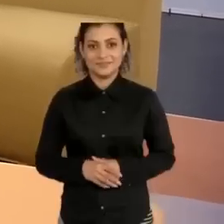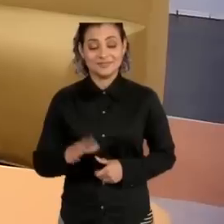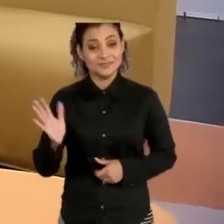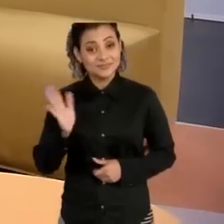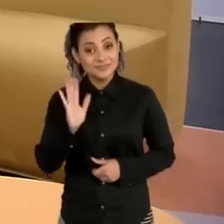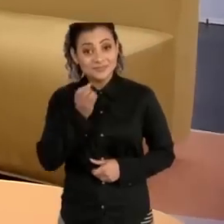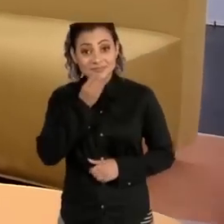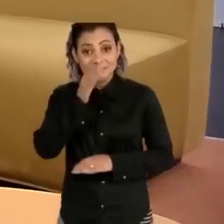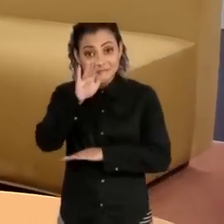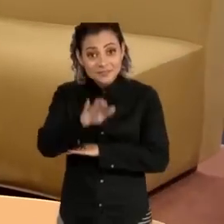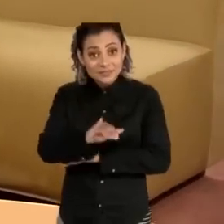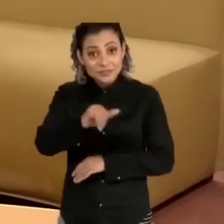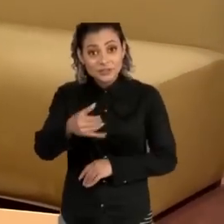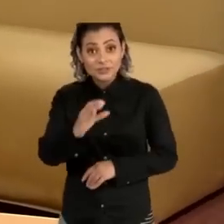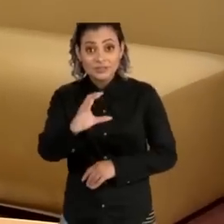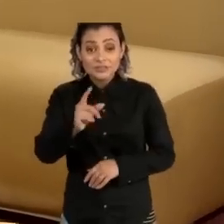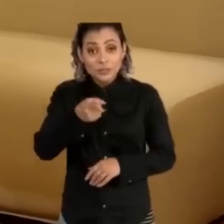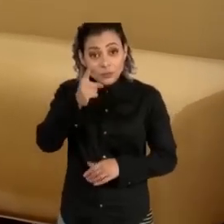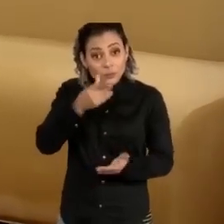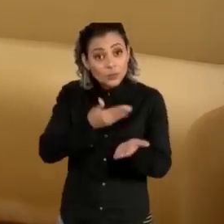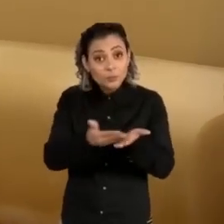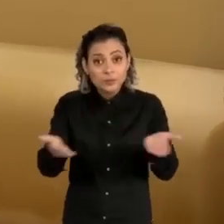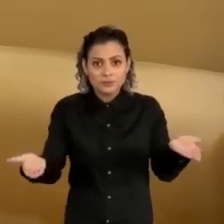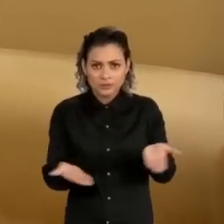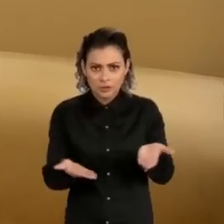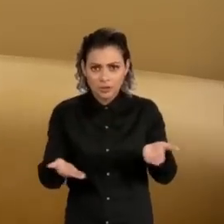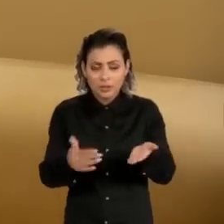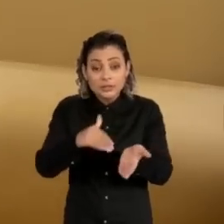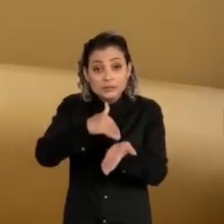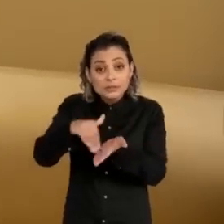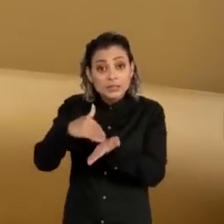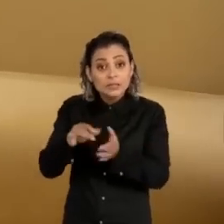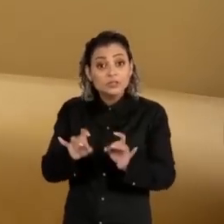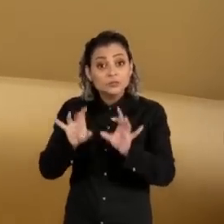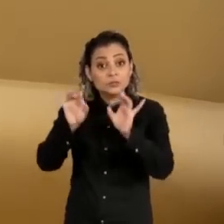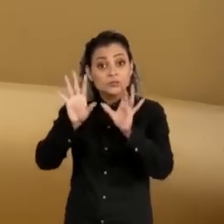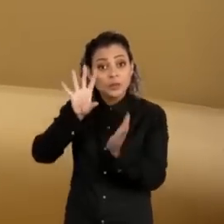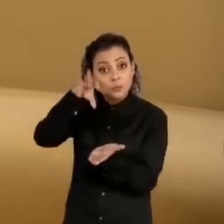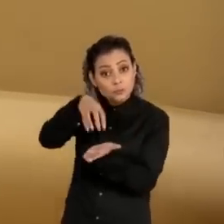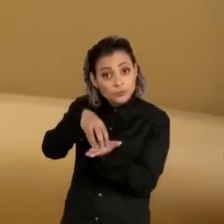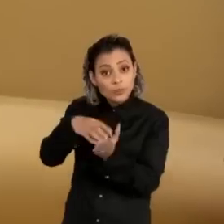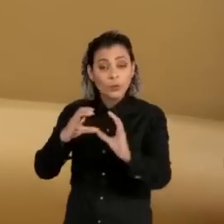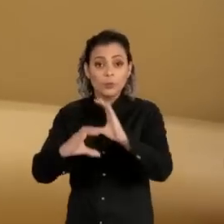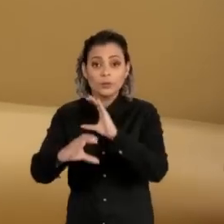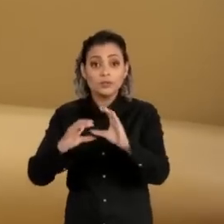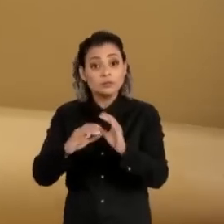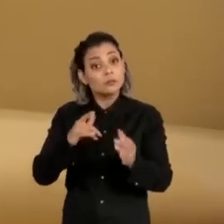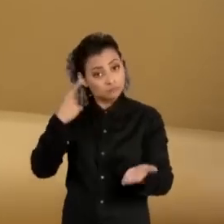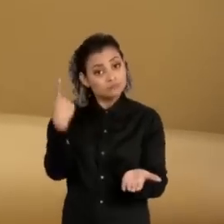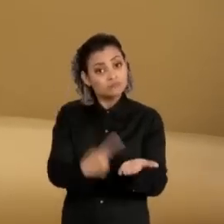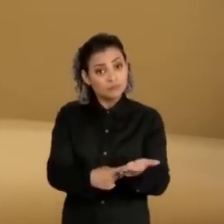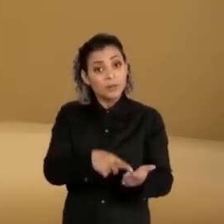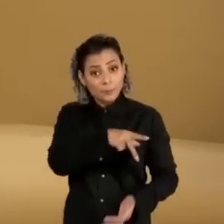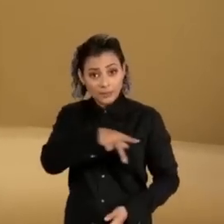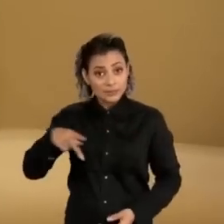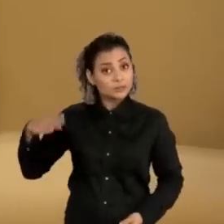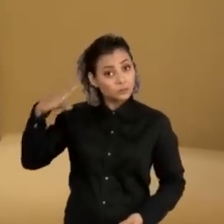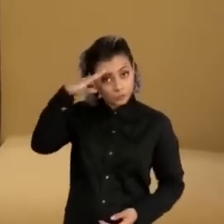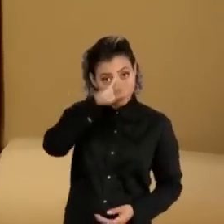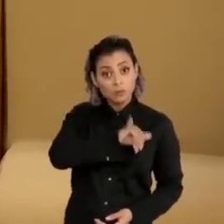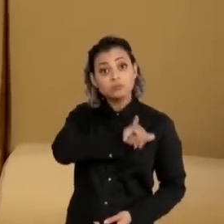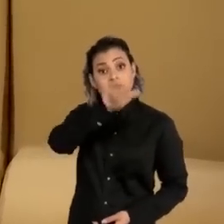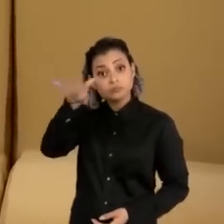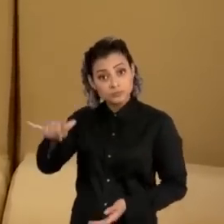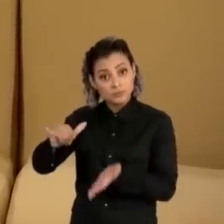Olá, boa tarde. O JC1 começa agora. A Secretaria Especial de Comunicação confirma a viagem do presidente Jair Bolsonaro